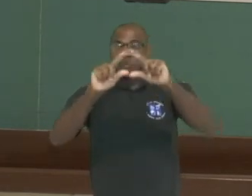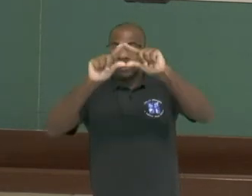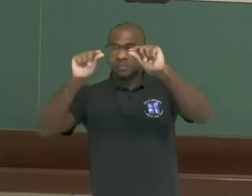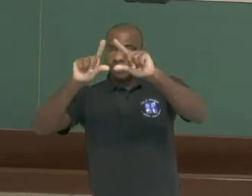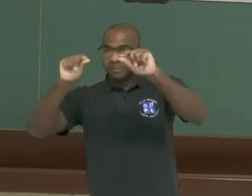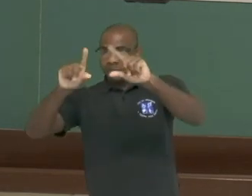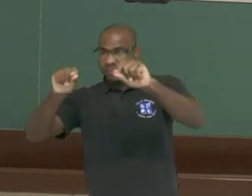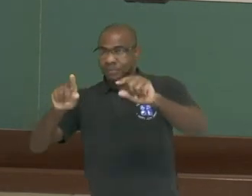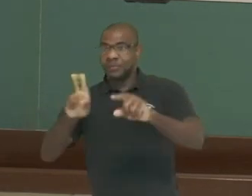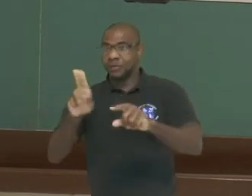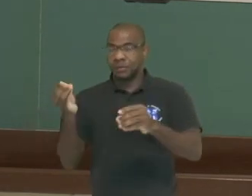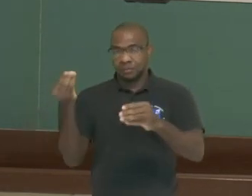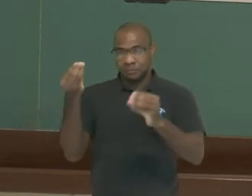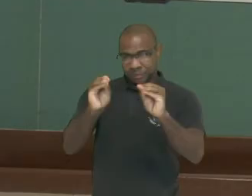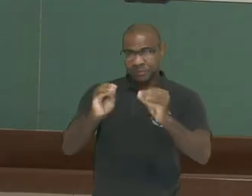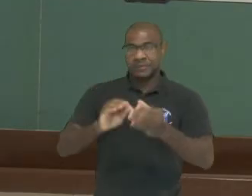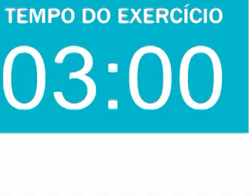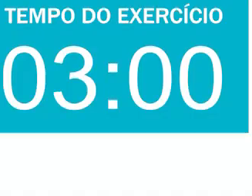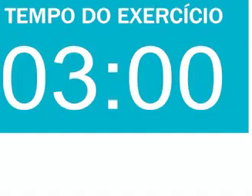vocês.